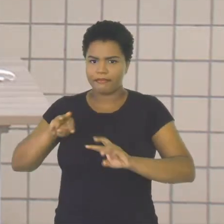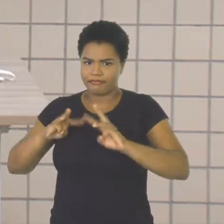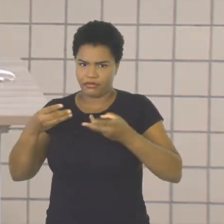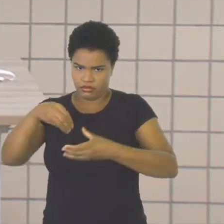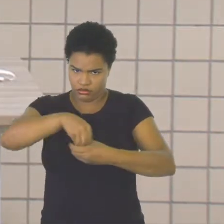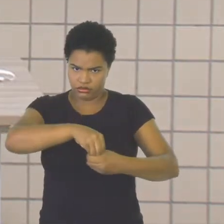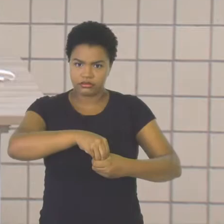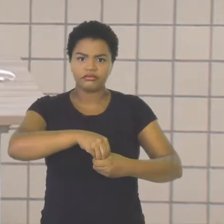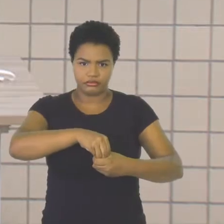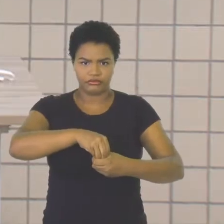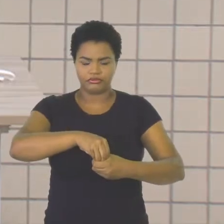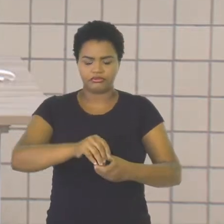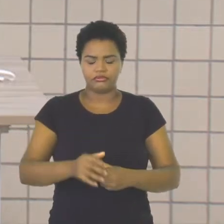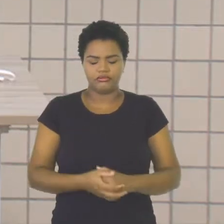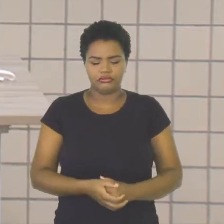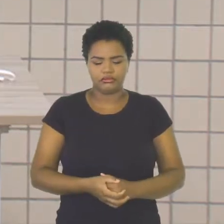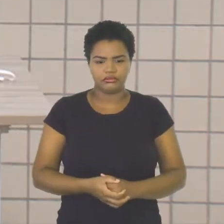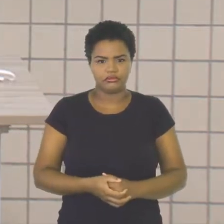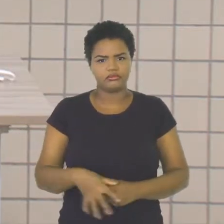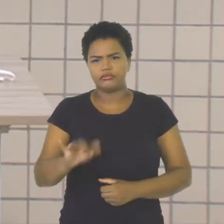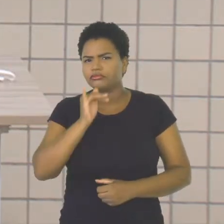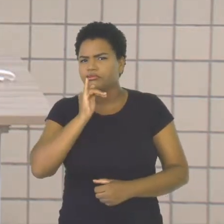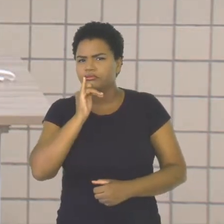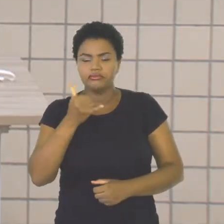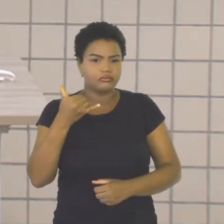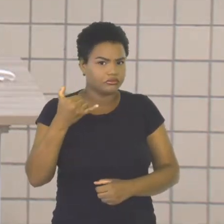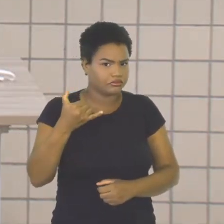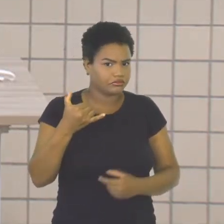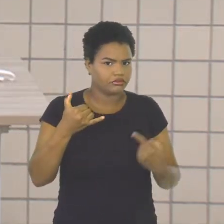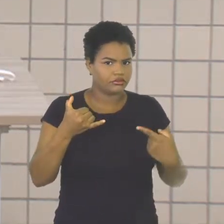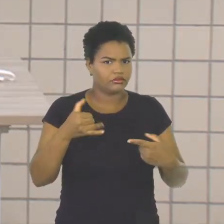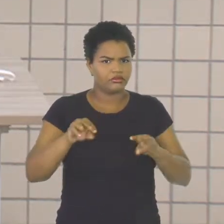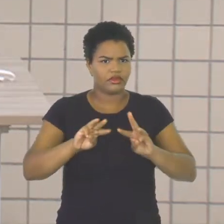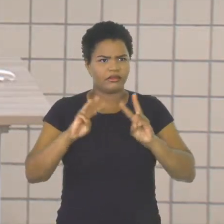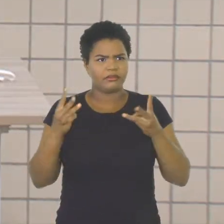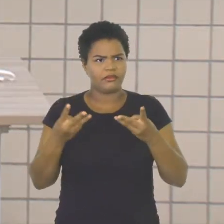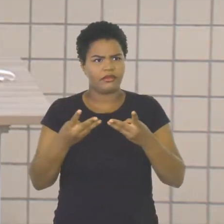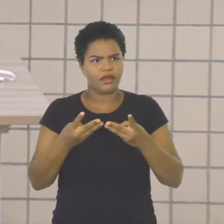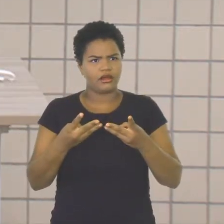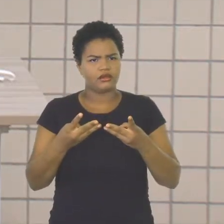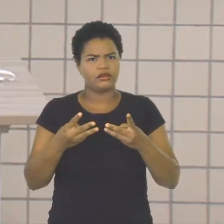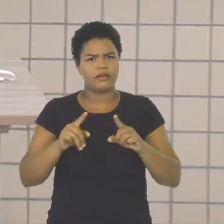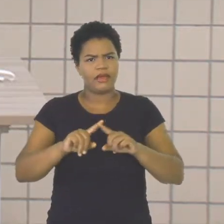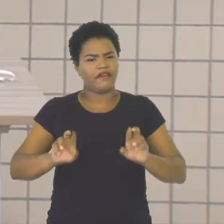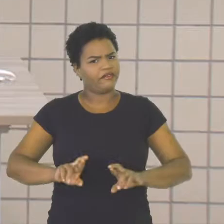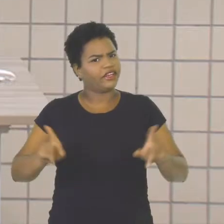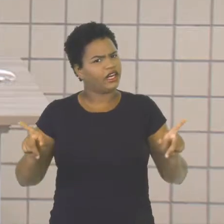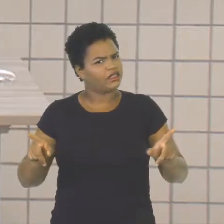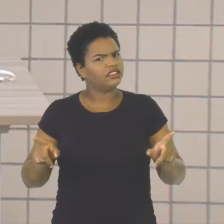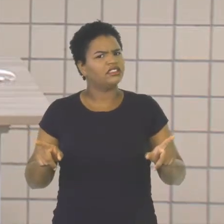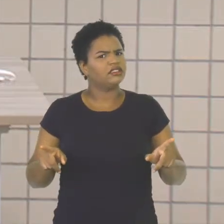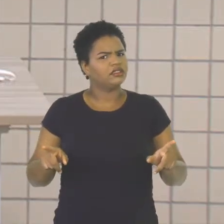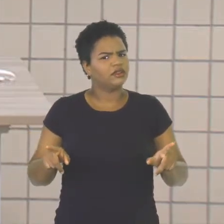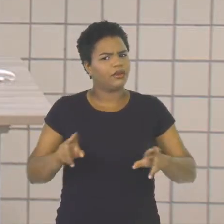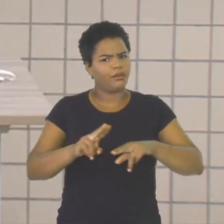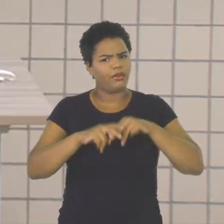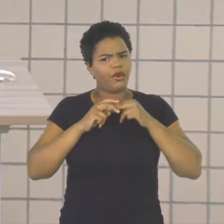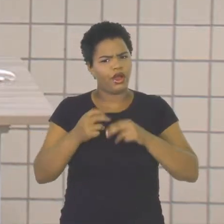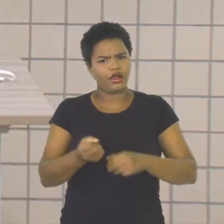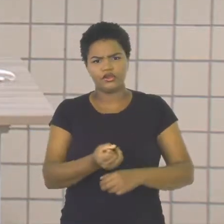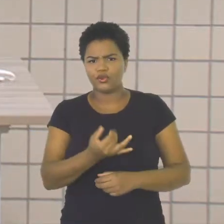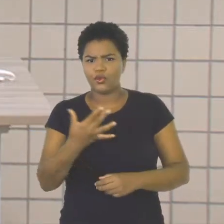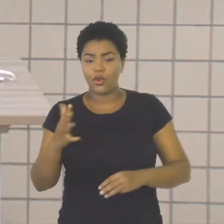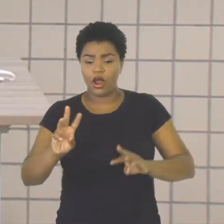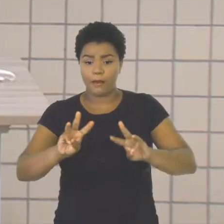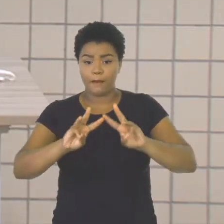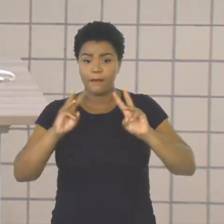supor, minha caneta, ela é uma massa, mas ela é uma massa diferenciada pela quantidade de matéria